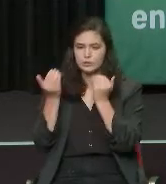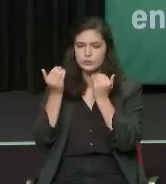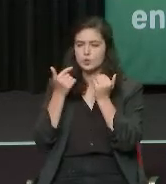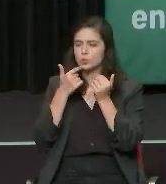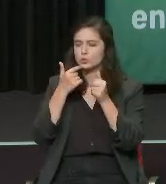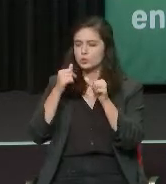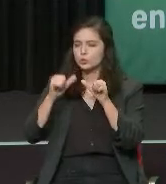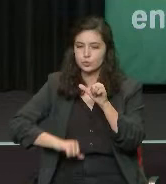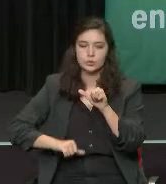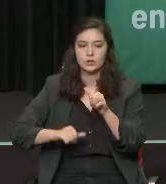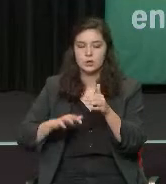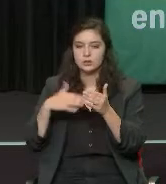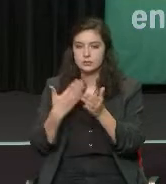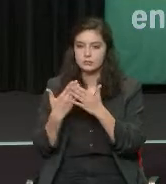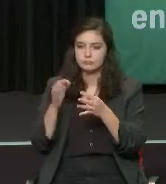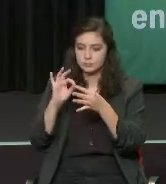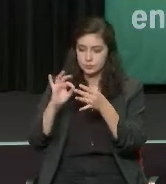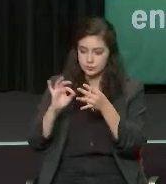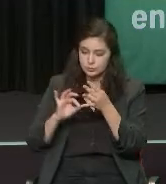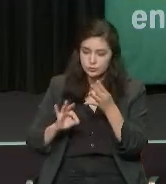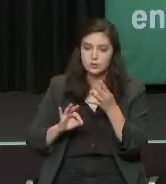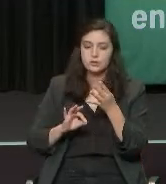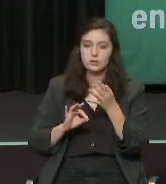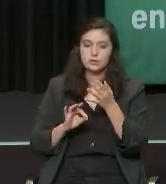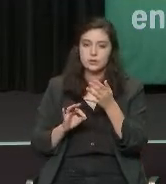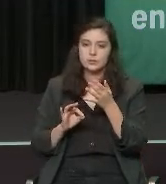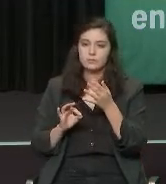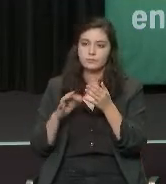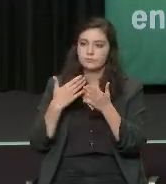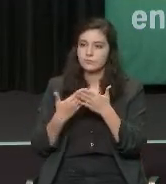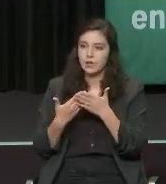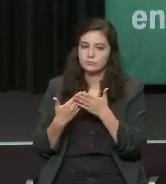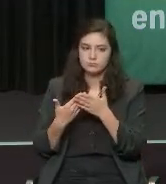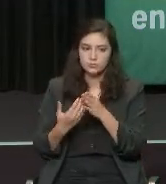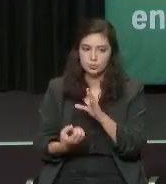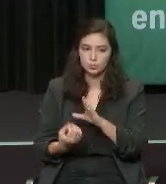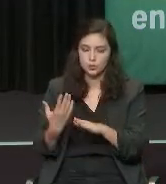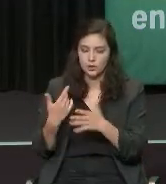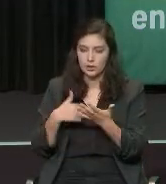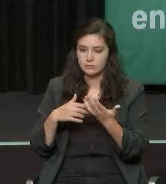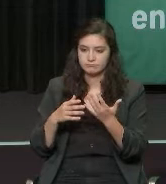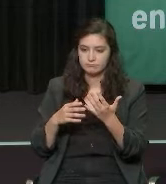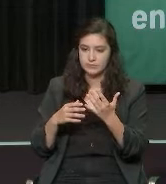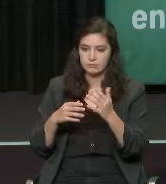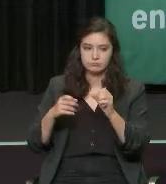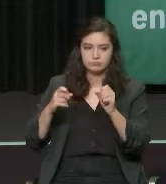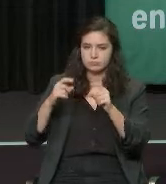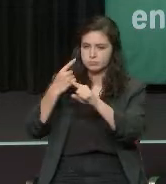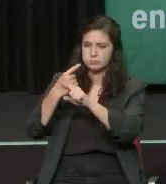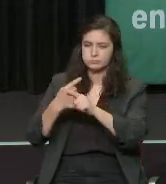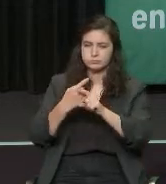para os novos dados muito avolumados que